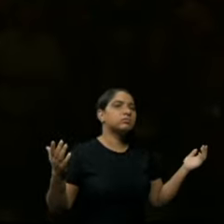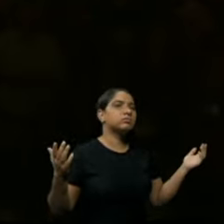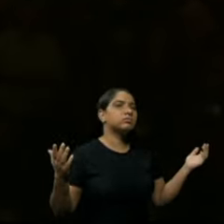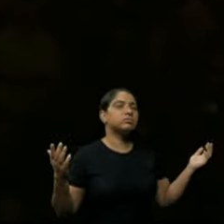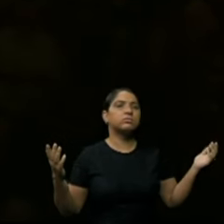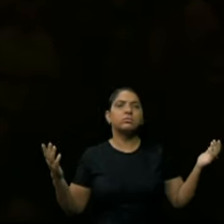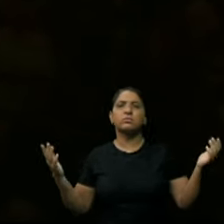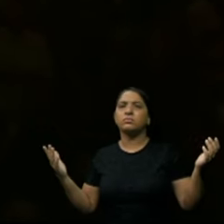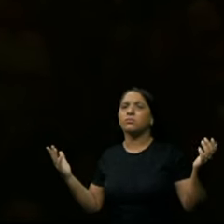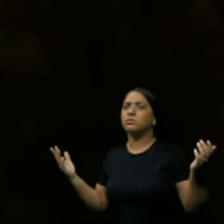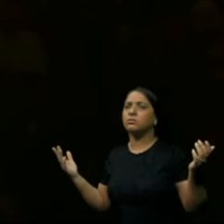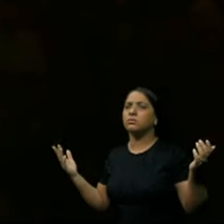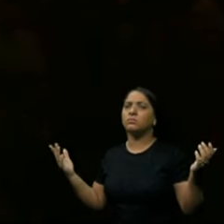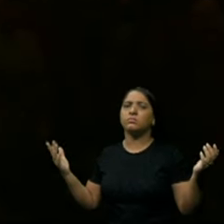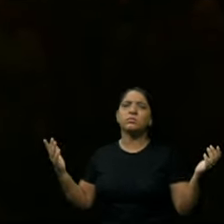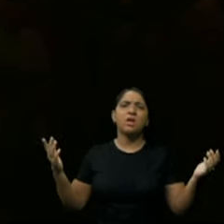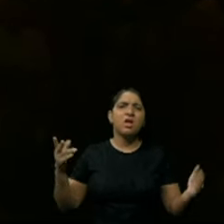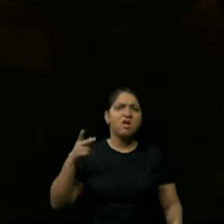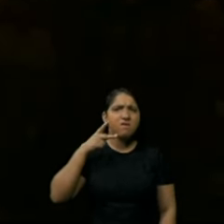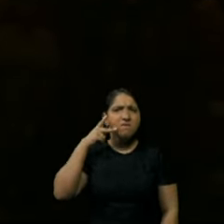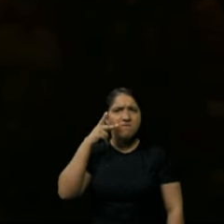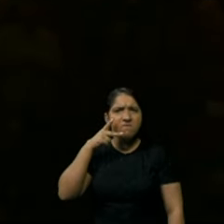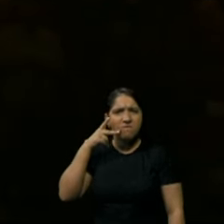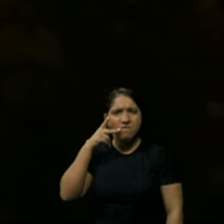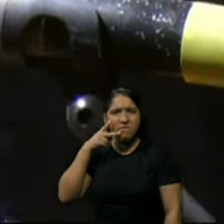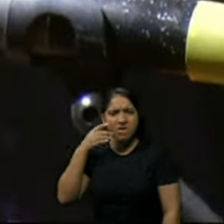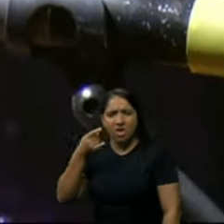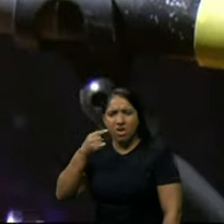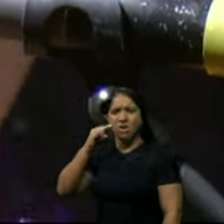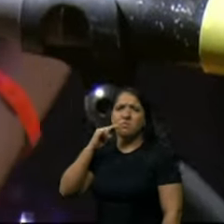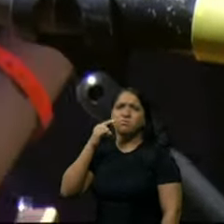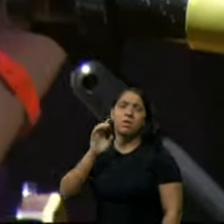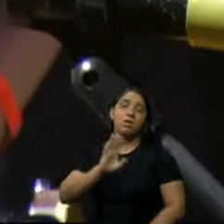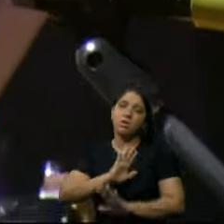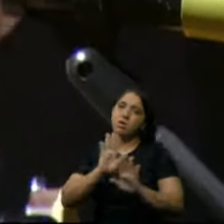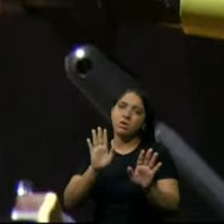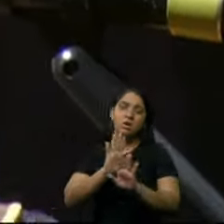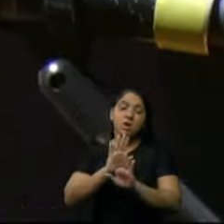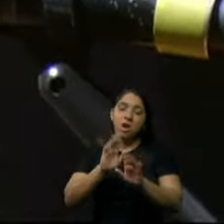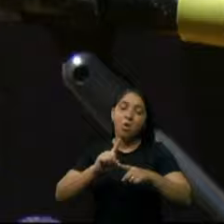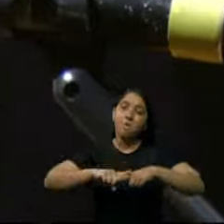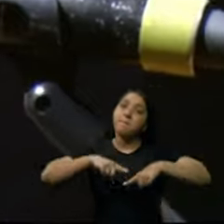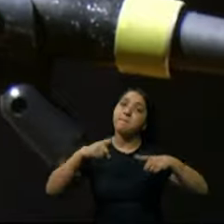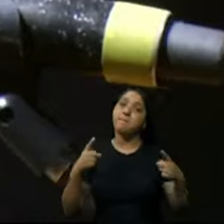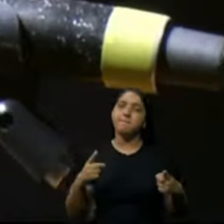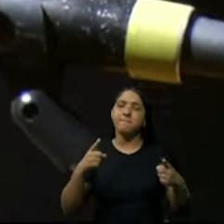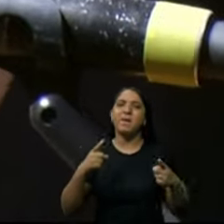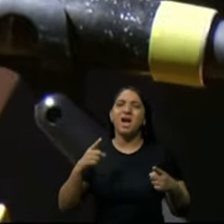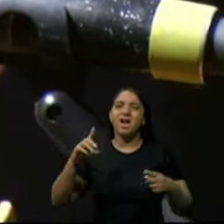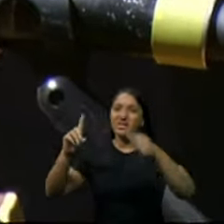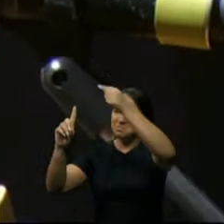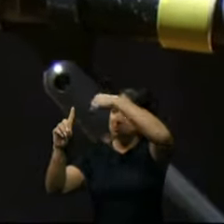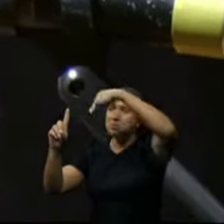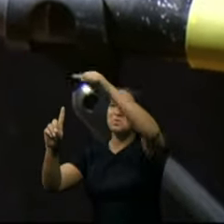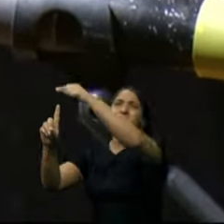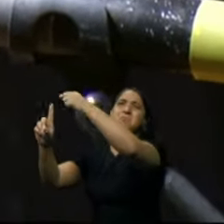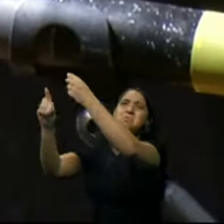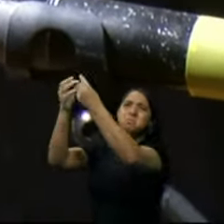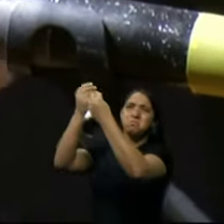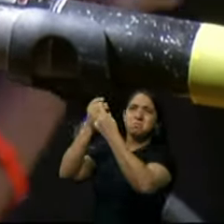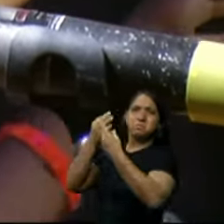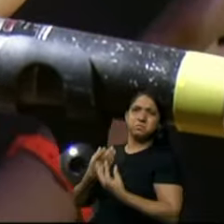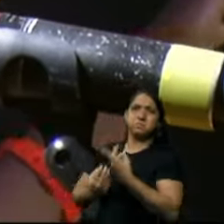não vos embriagueis com vinho mas enchei-vos do Espírito enchei vós do